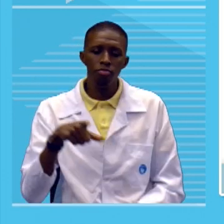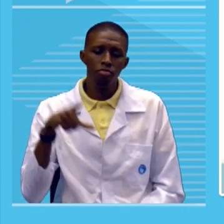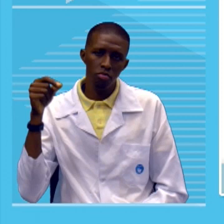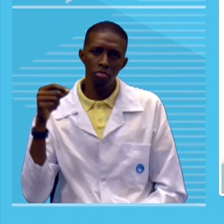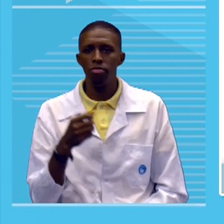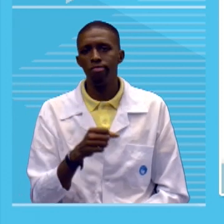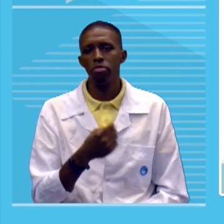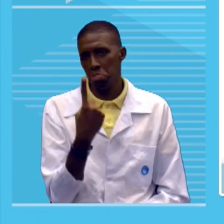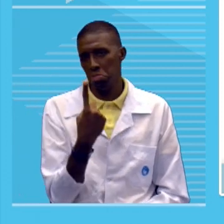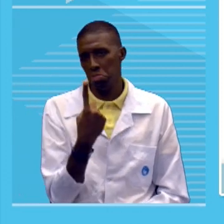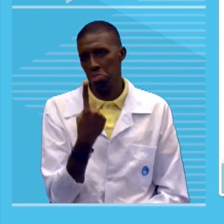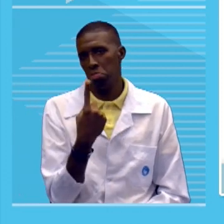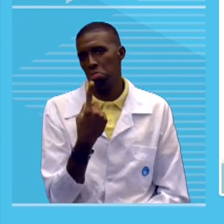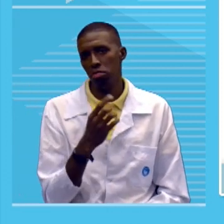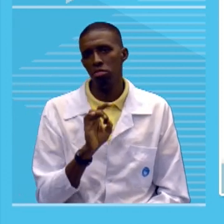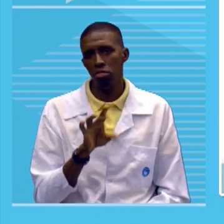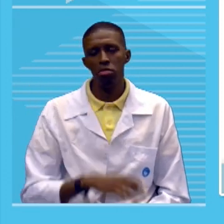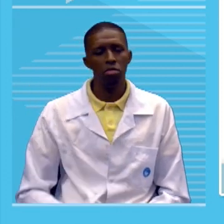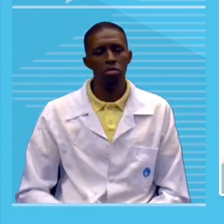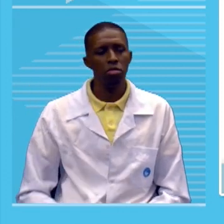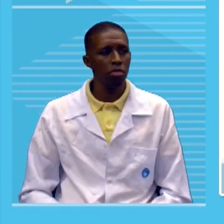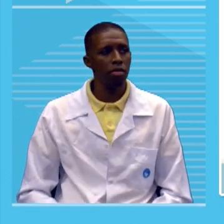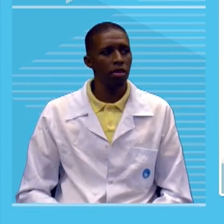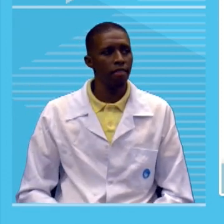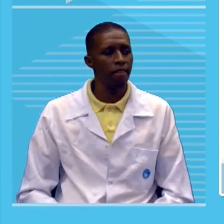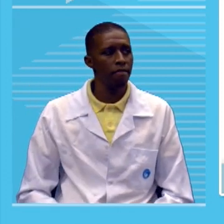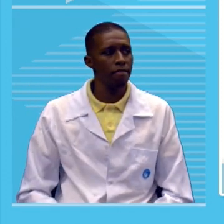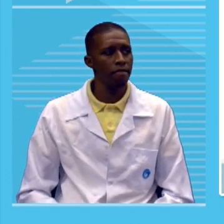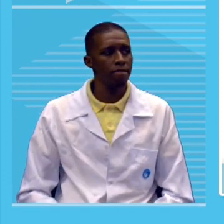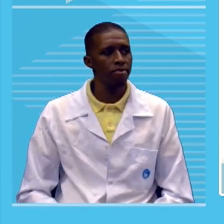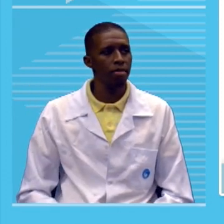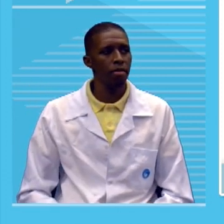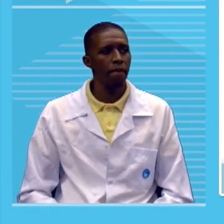Geralmente, frases muito longas geram ideias confusas.